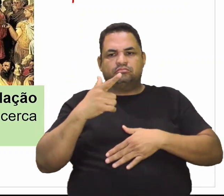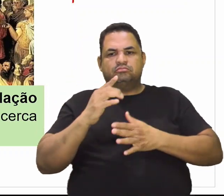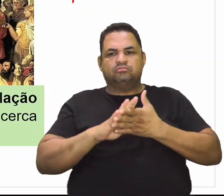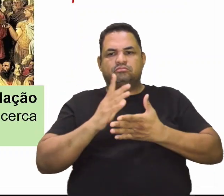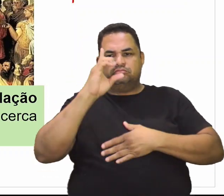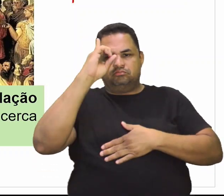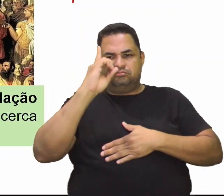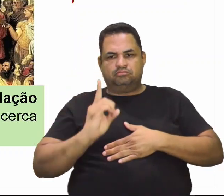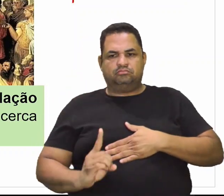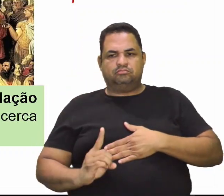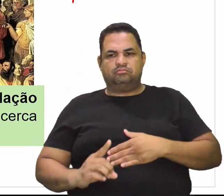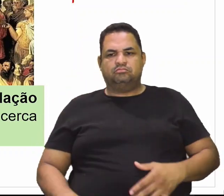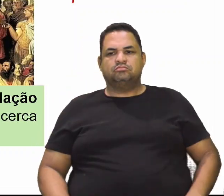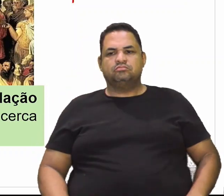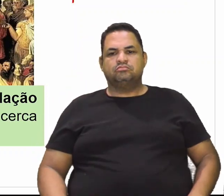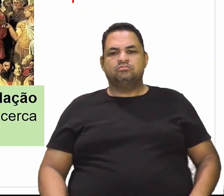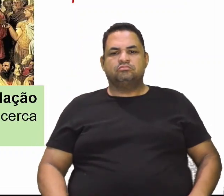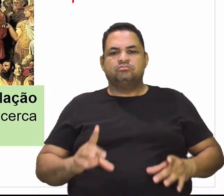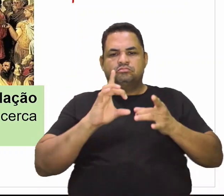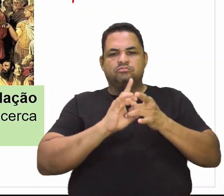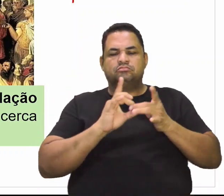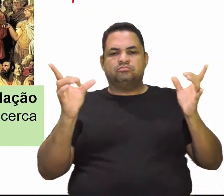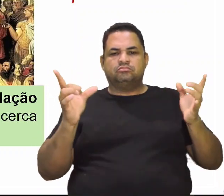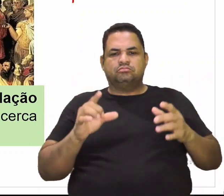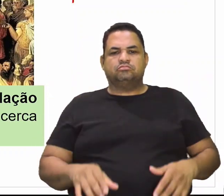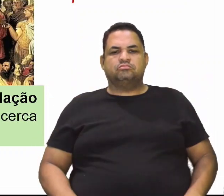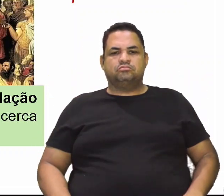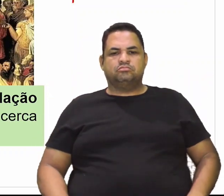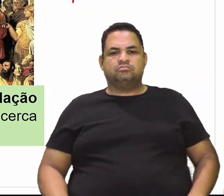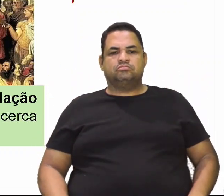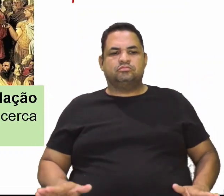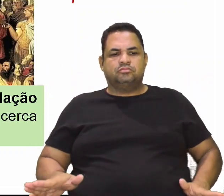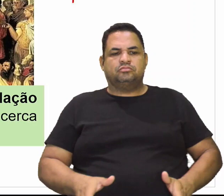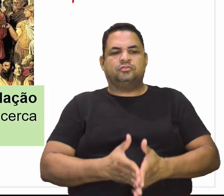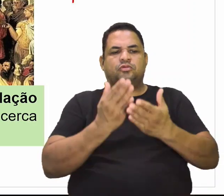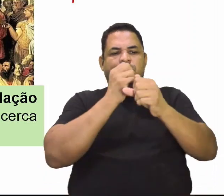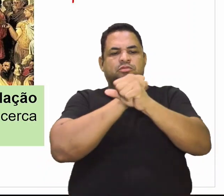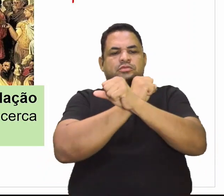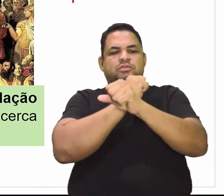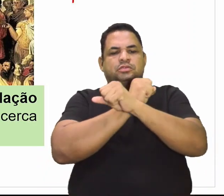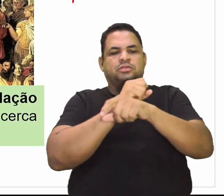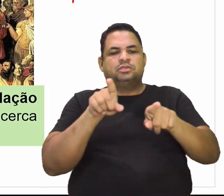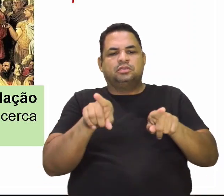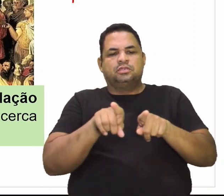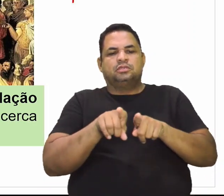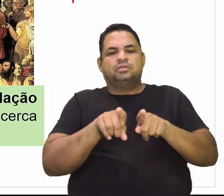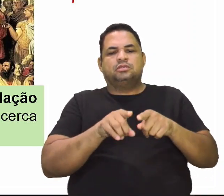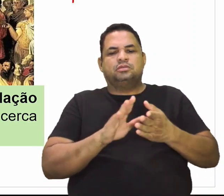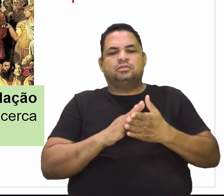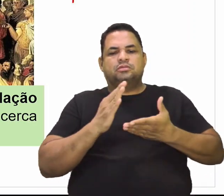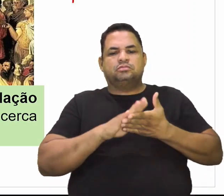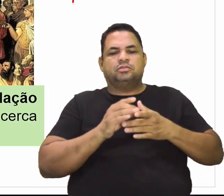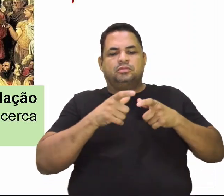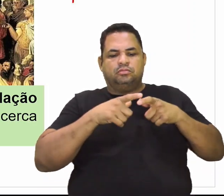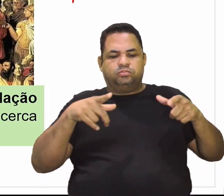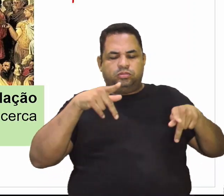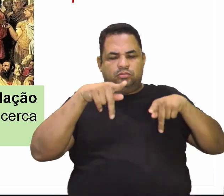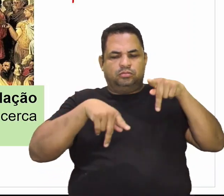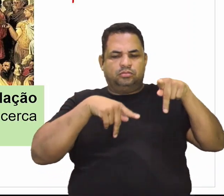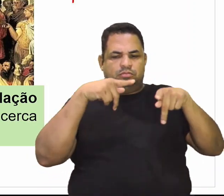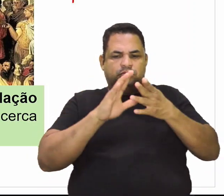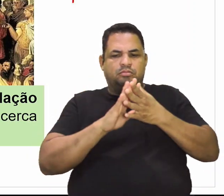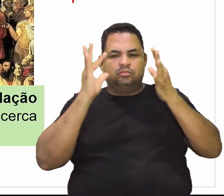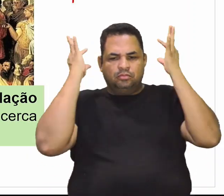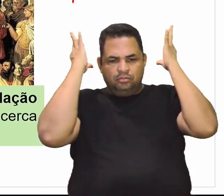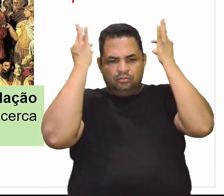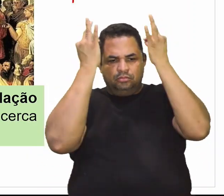direito à democracia. E os pobres dos escravos aqui, que era a grande maioria da população ateniense,